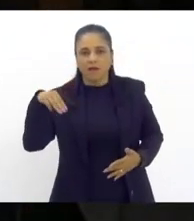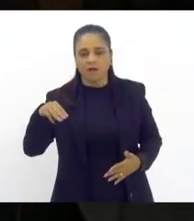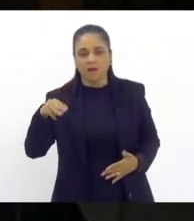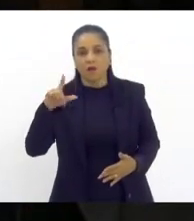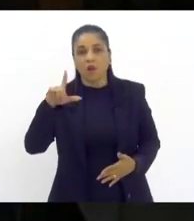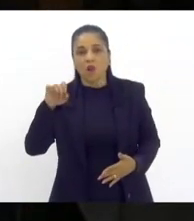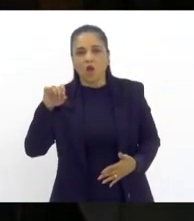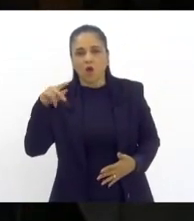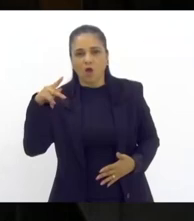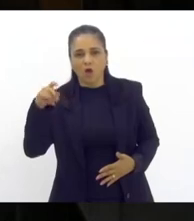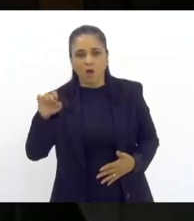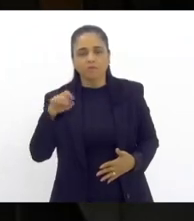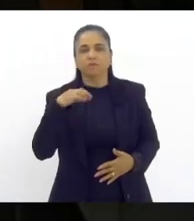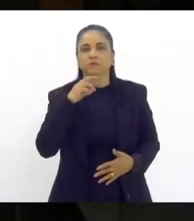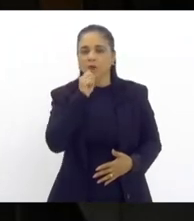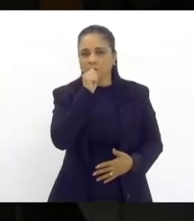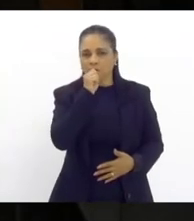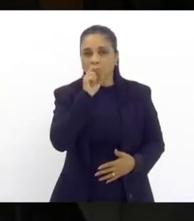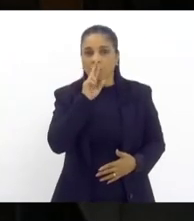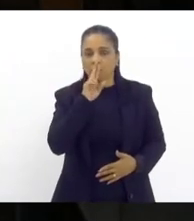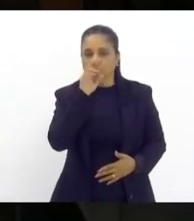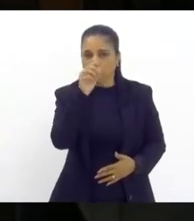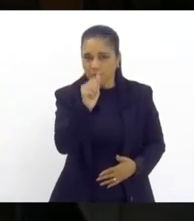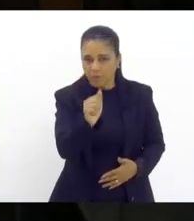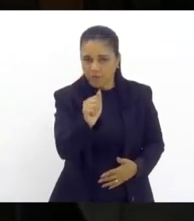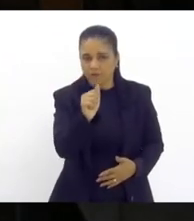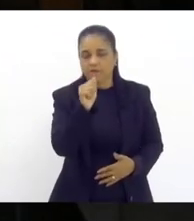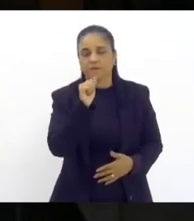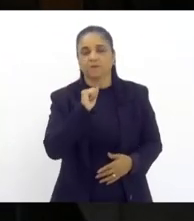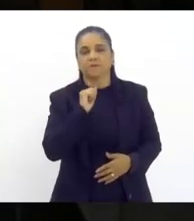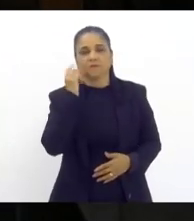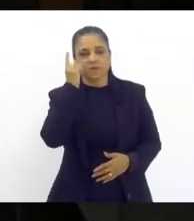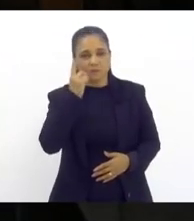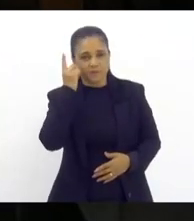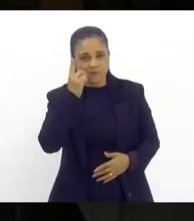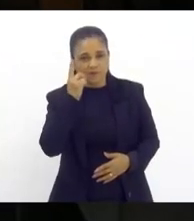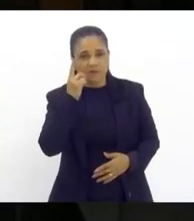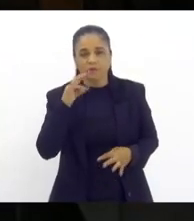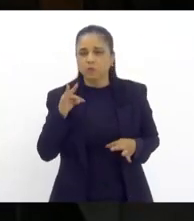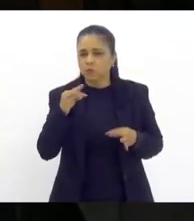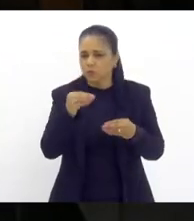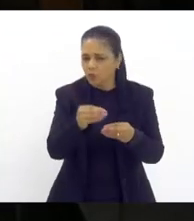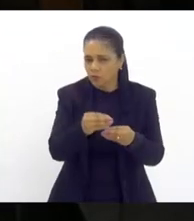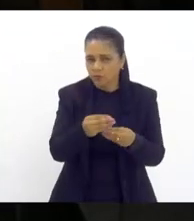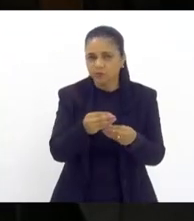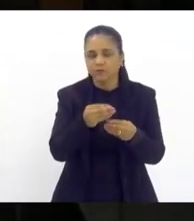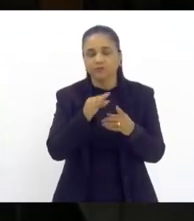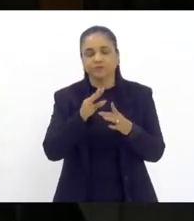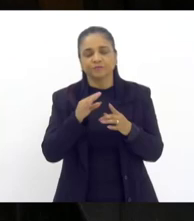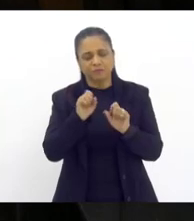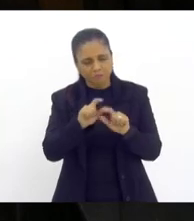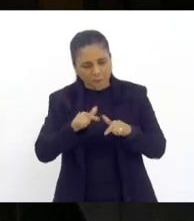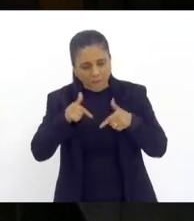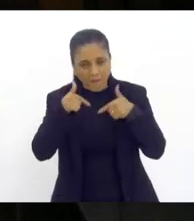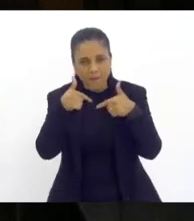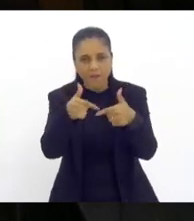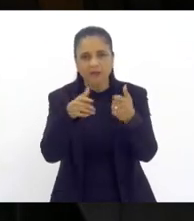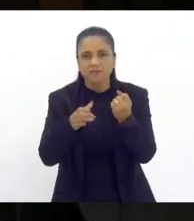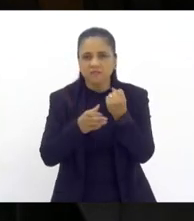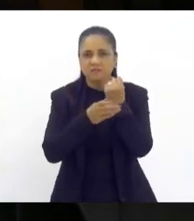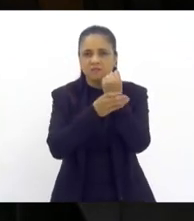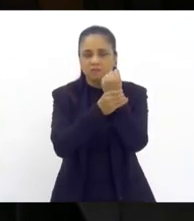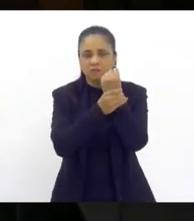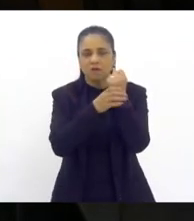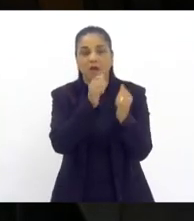nossa de direita, Rodrigo Amorim, todos eles que estão empenhados na segurança dos alunos nas escolas, né? Fiquei sabendo que eles